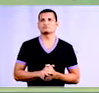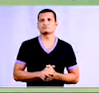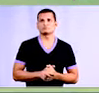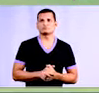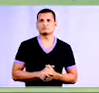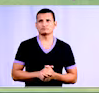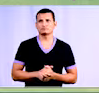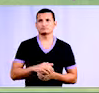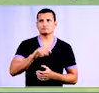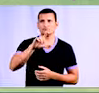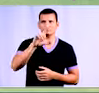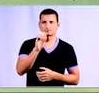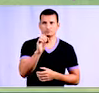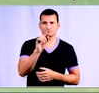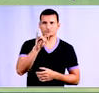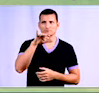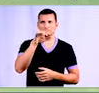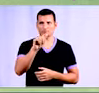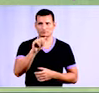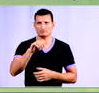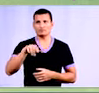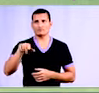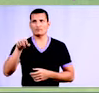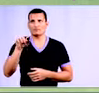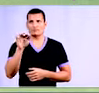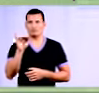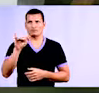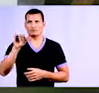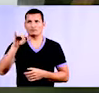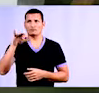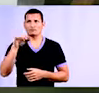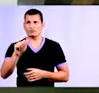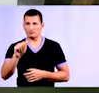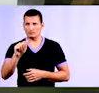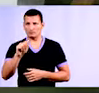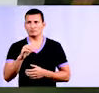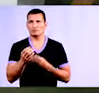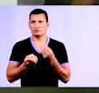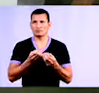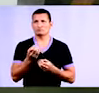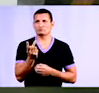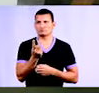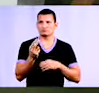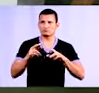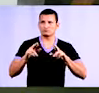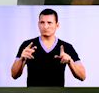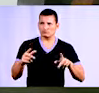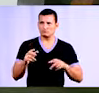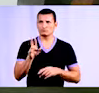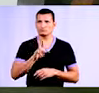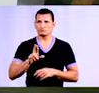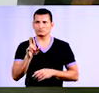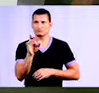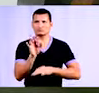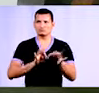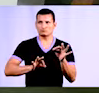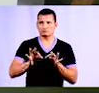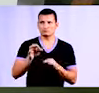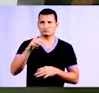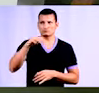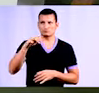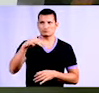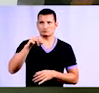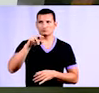Sim. Lógica e física, para que fosse observado as técnicas de utilização, de organização de memória